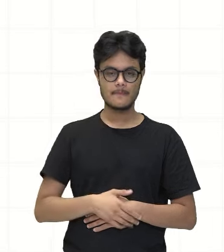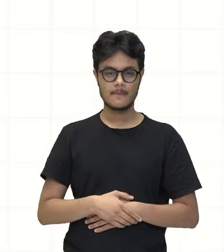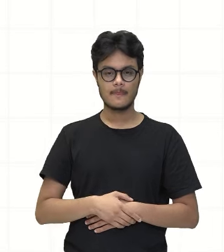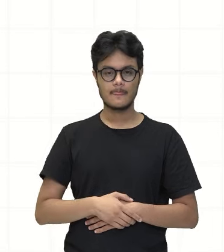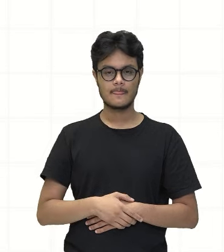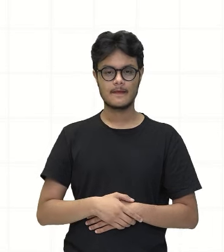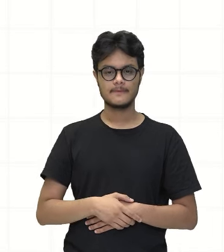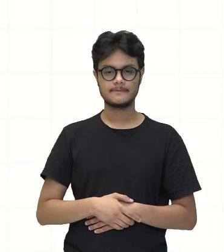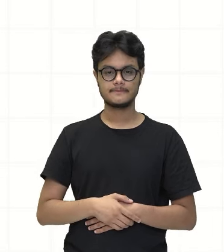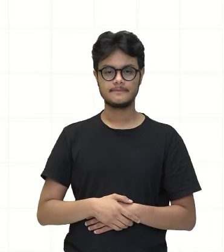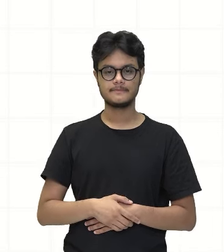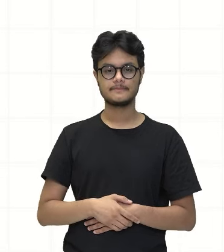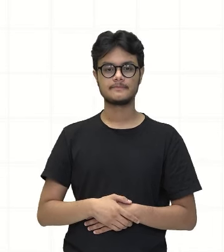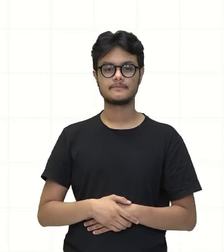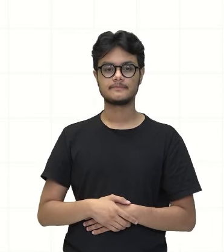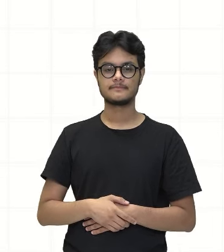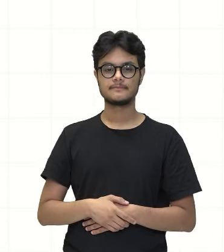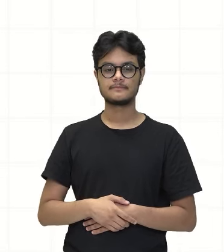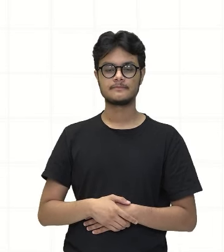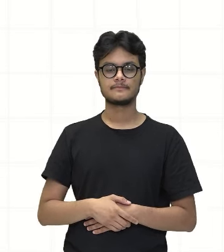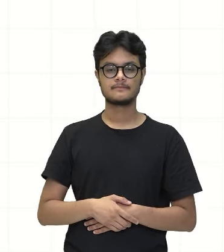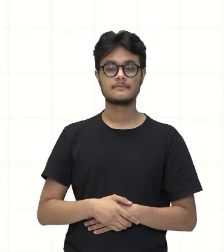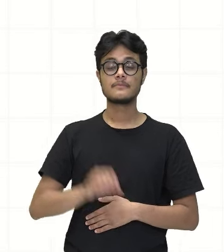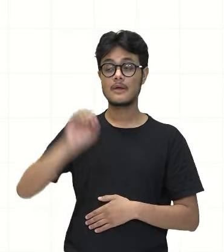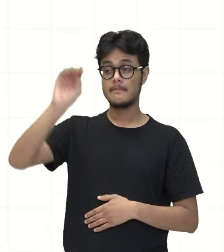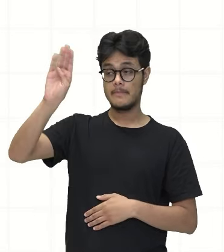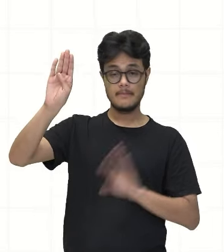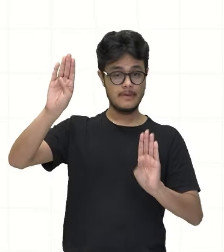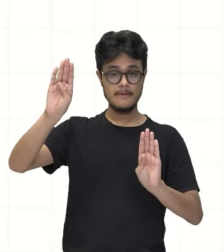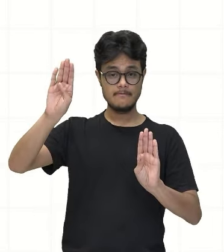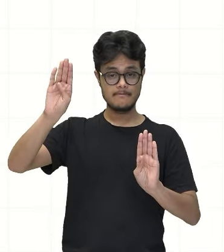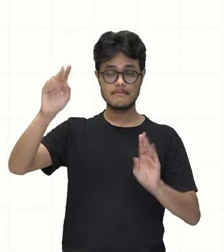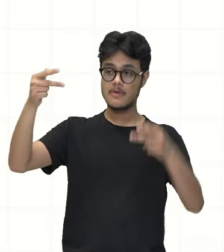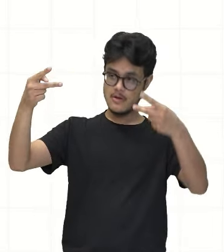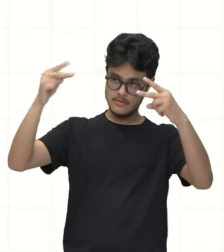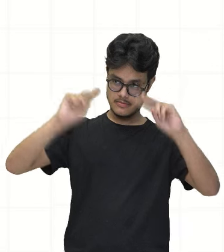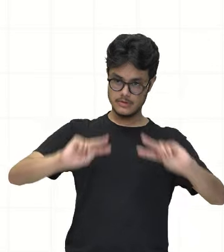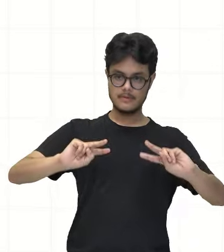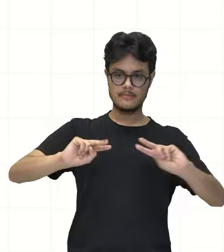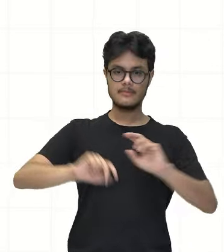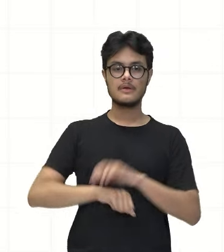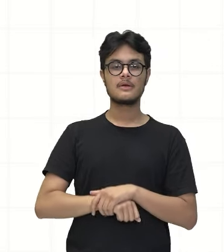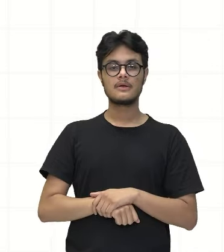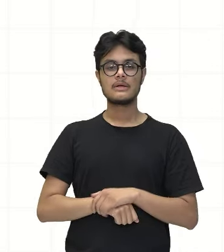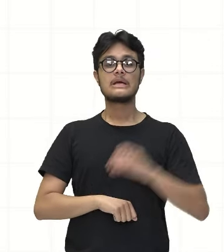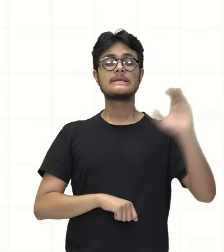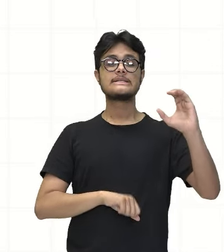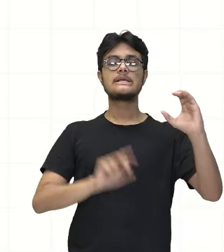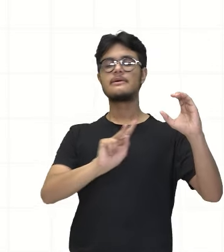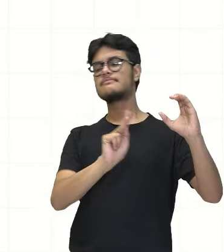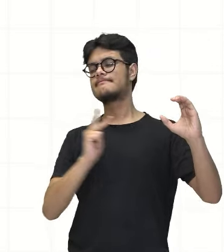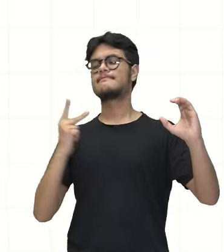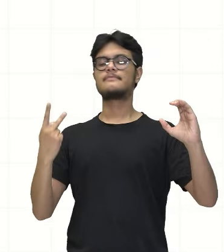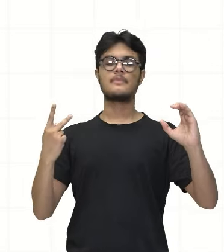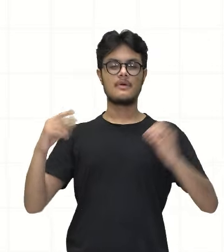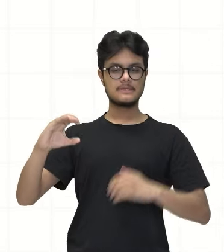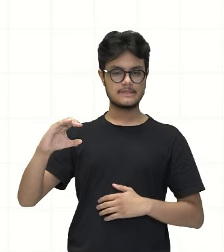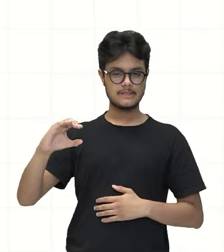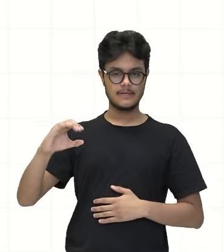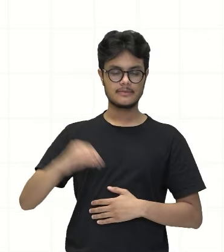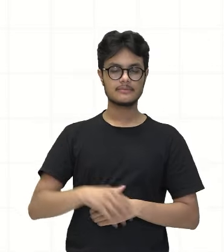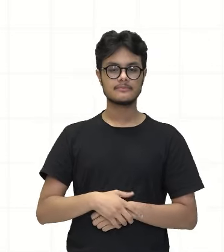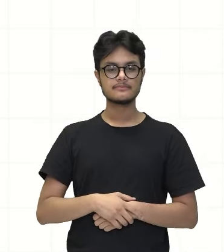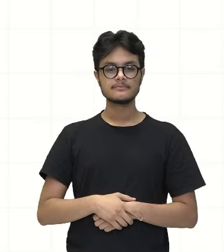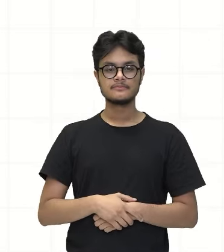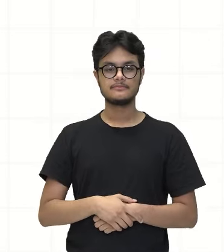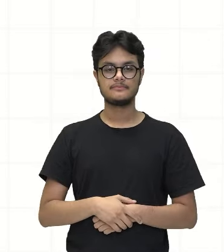c, aqui vai ser o b, porque está oposto ao vértice b, e aqui vai ser o c, porque está oposto ao